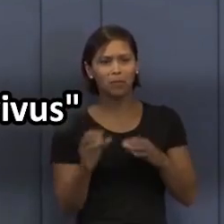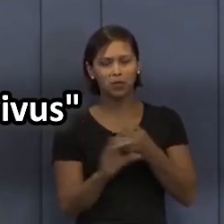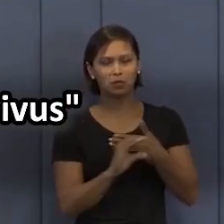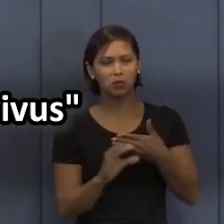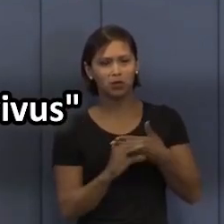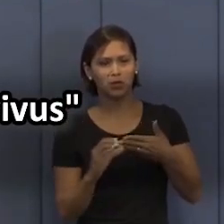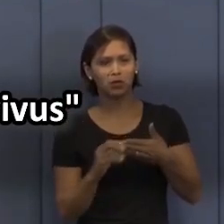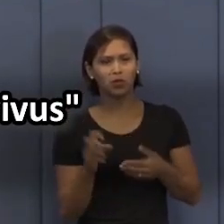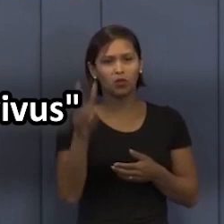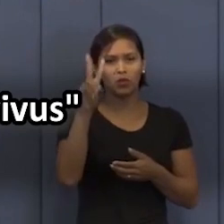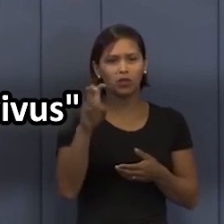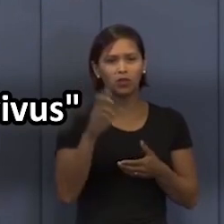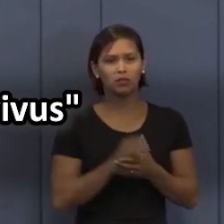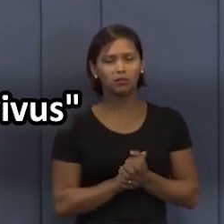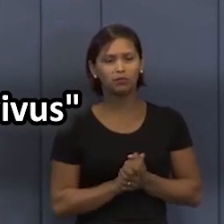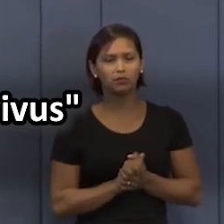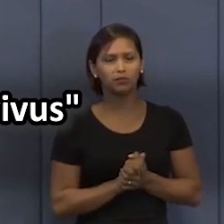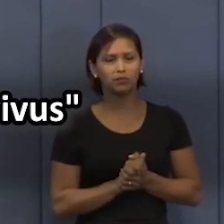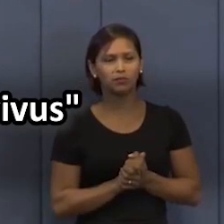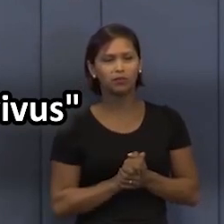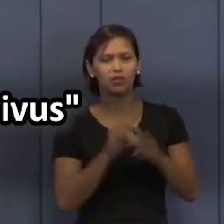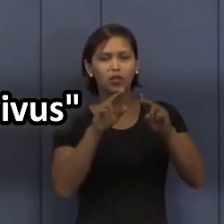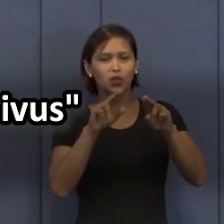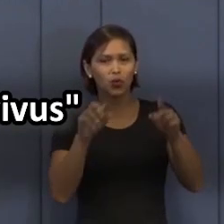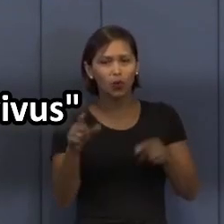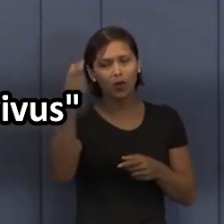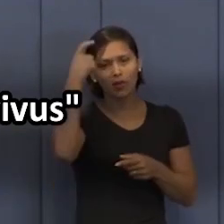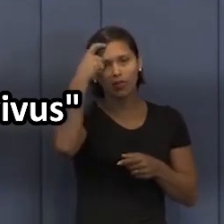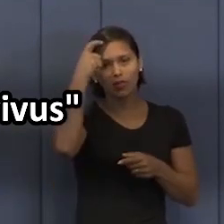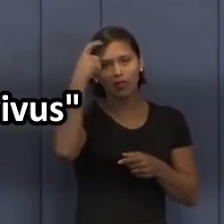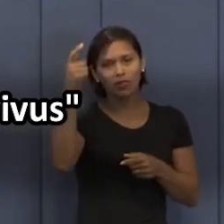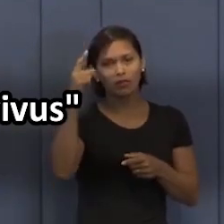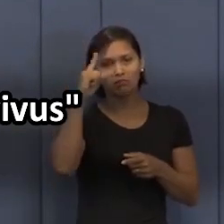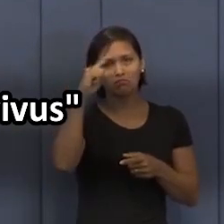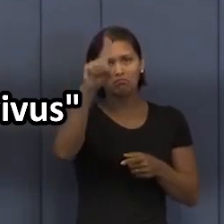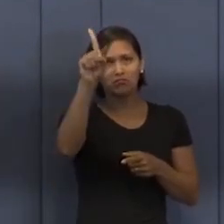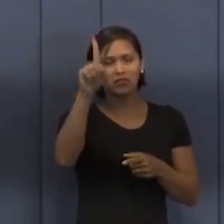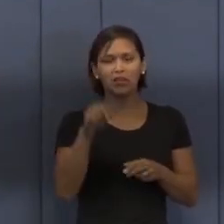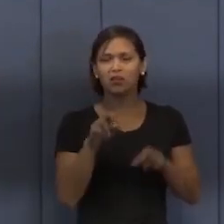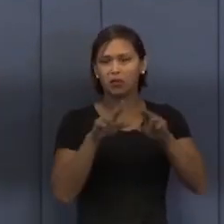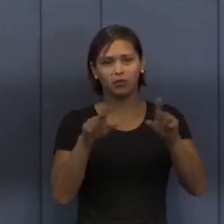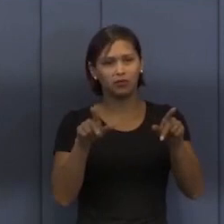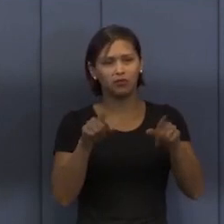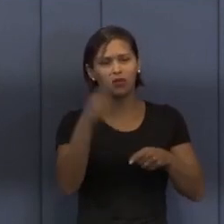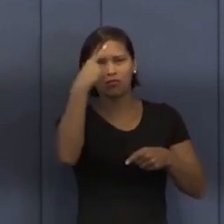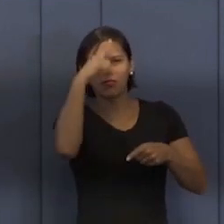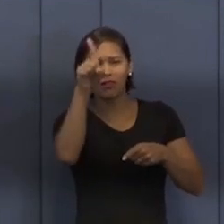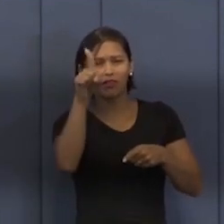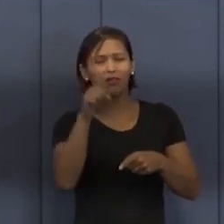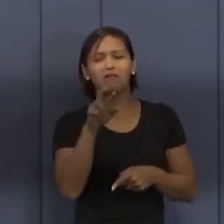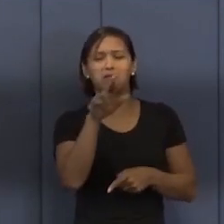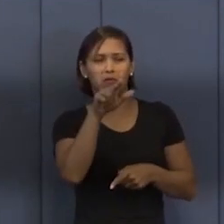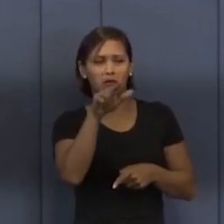capítulo 5, Kaiser, Rede Vivos, essa mesma ideia, não se espante, é a mesma